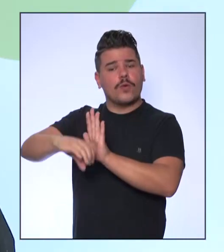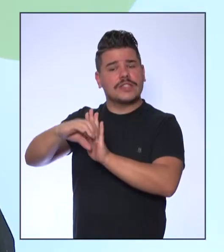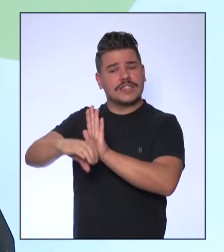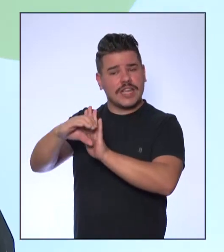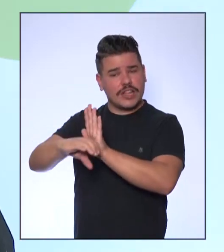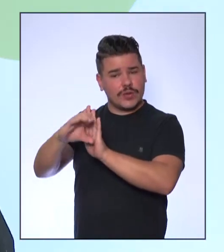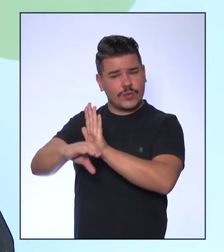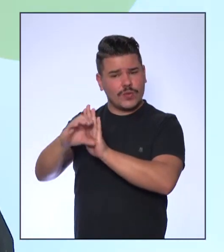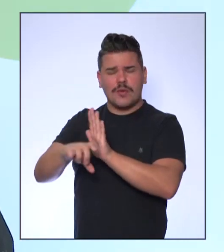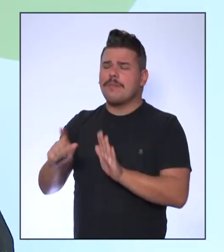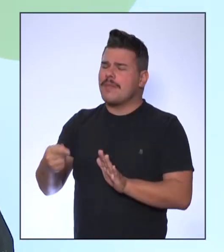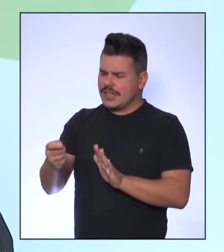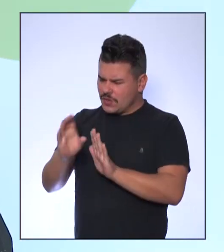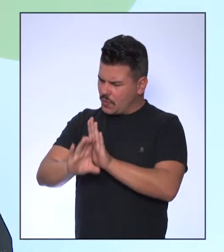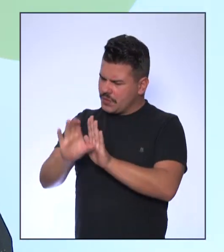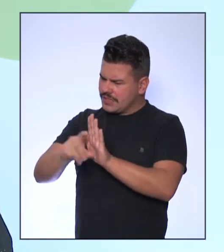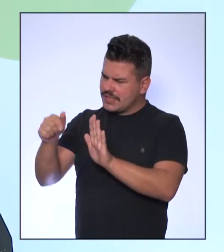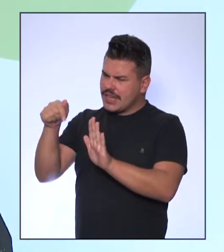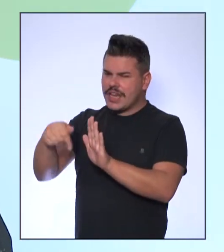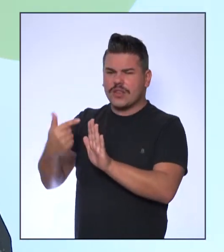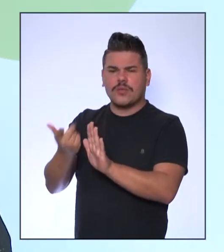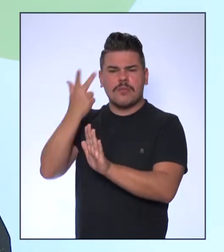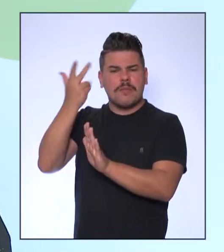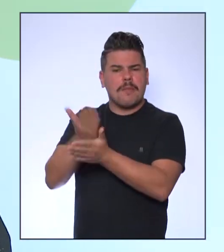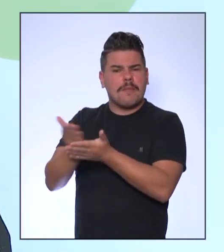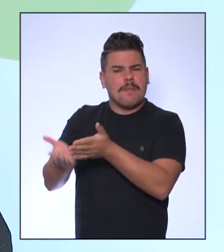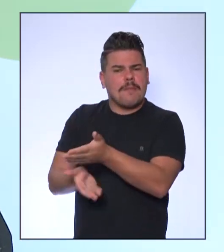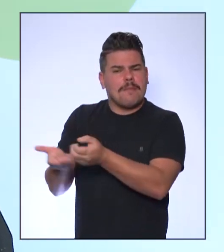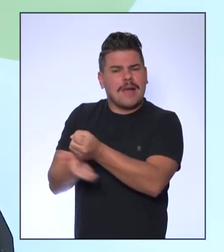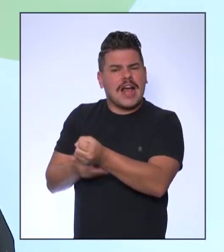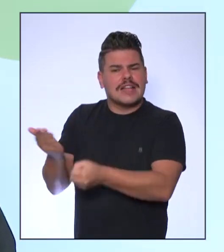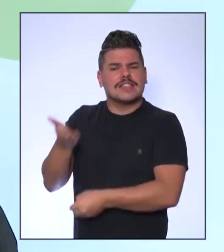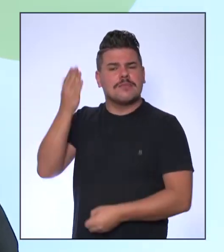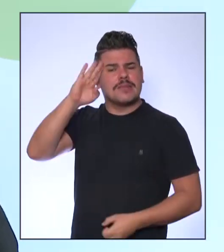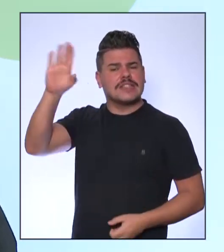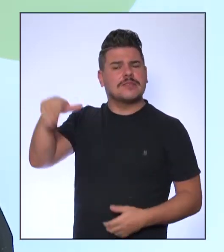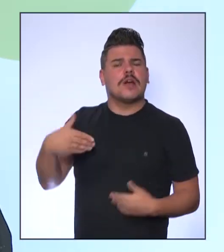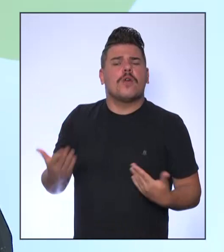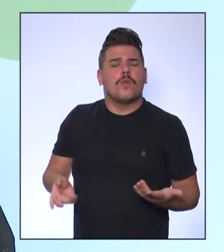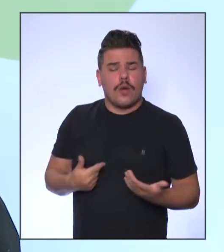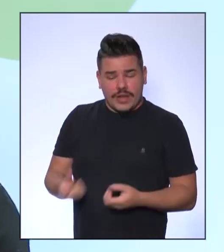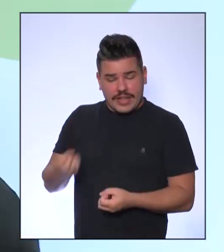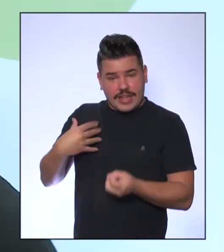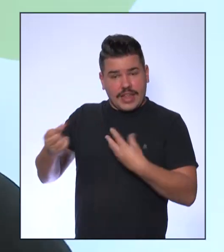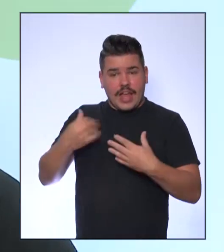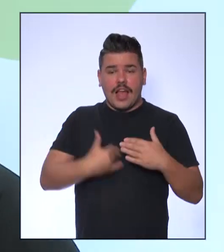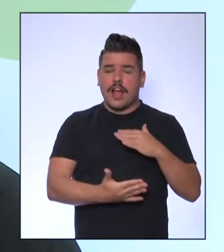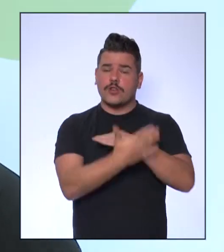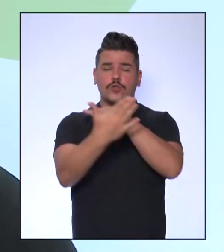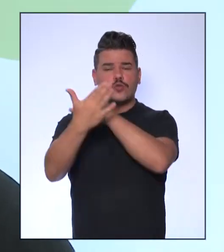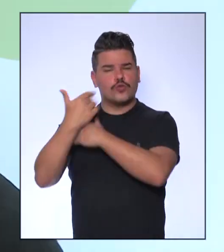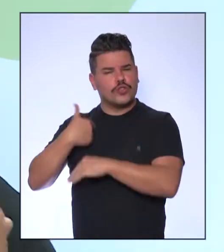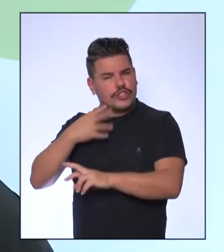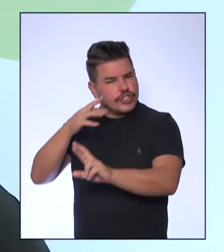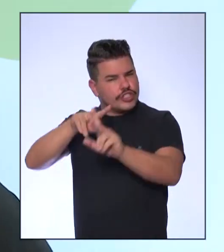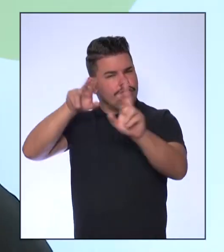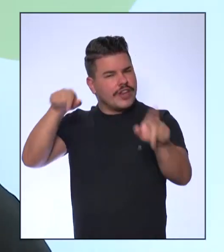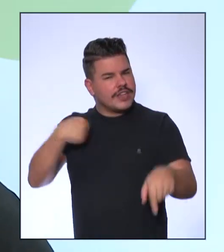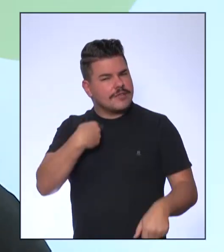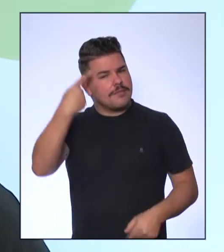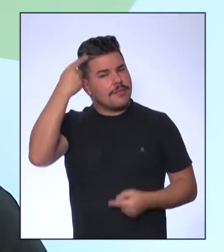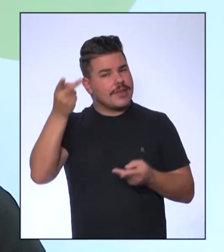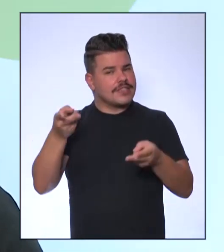as naturezas conceituais da filosofia que diferem das questões conceituais,